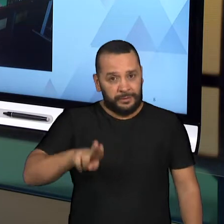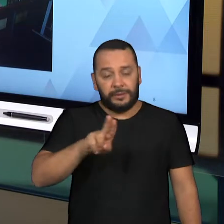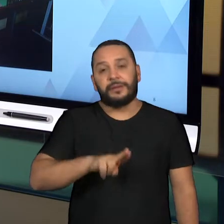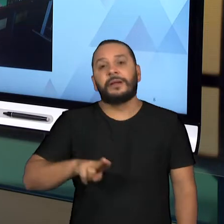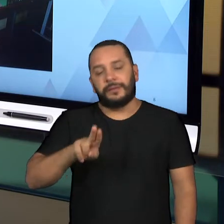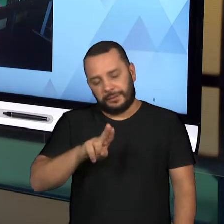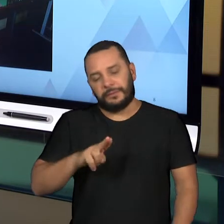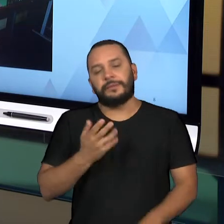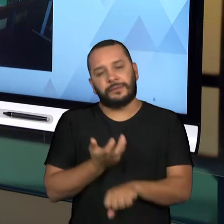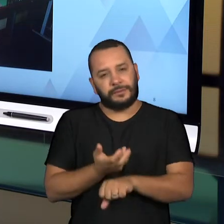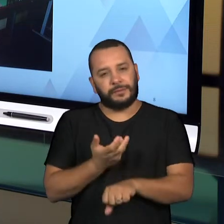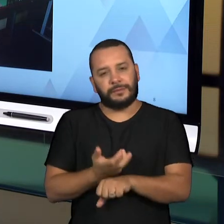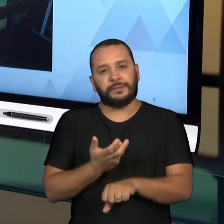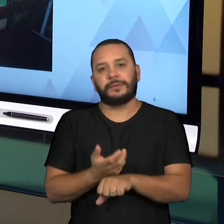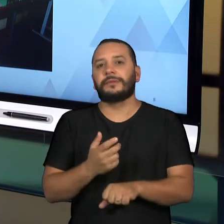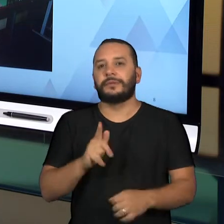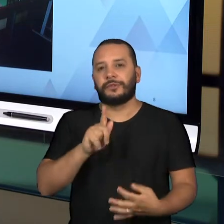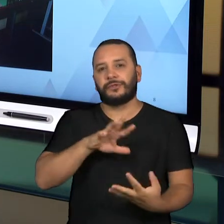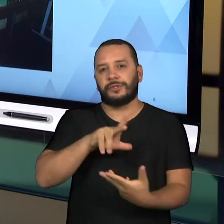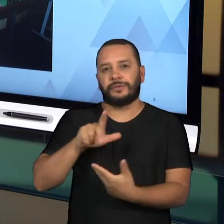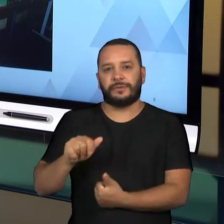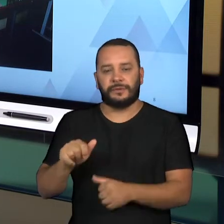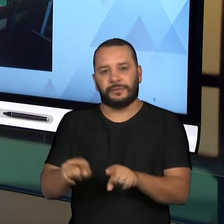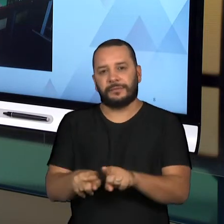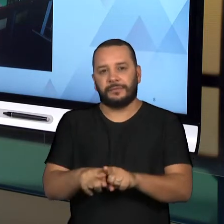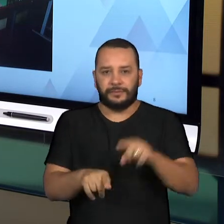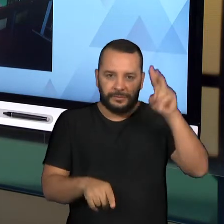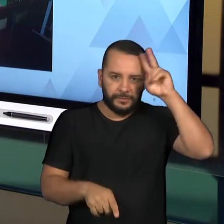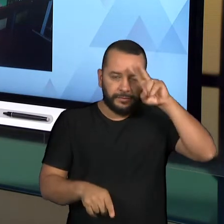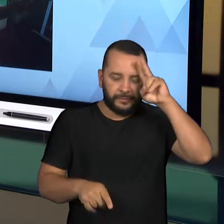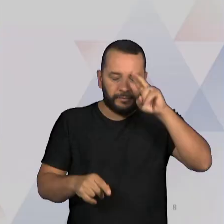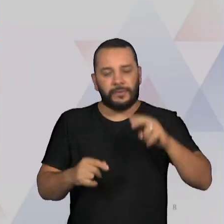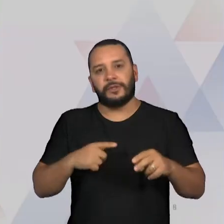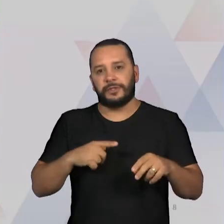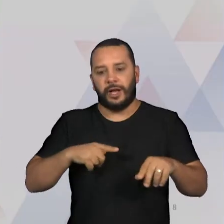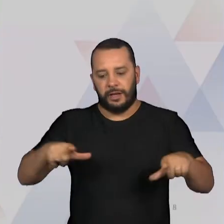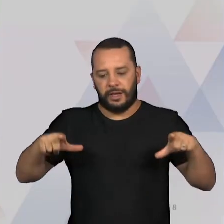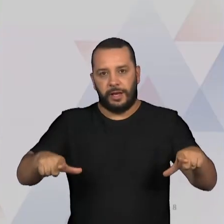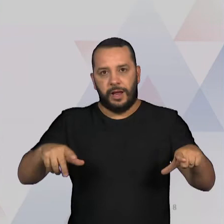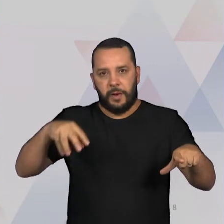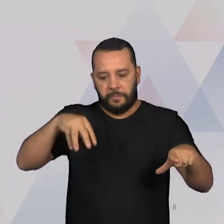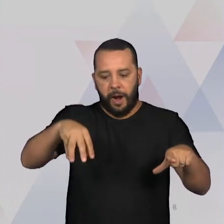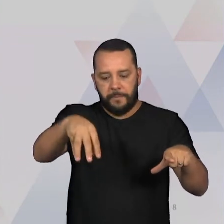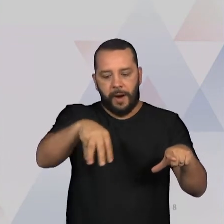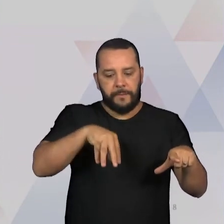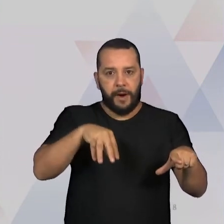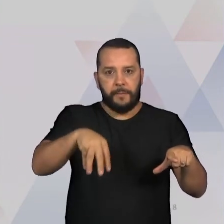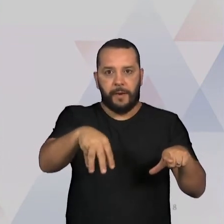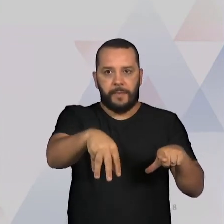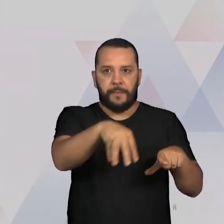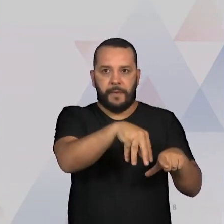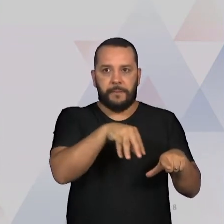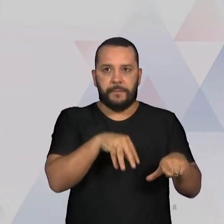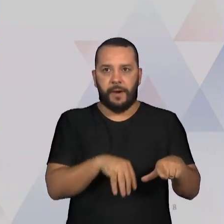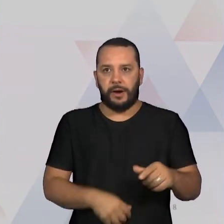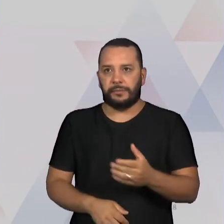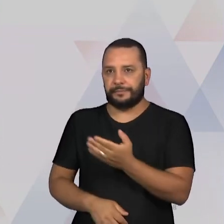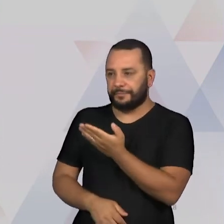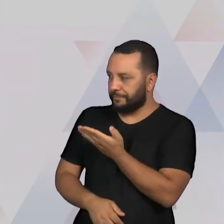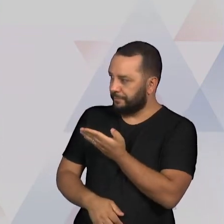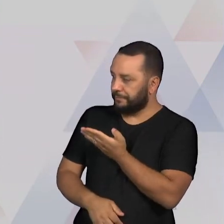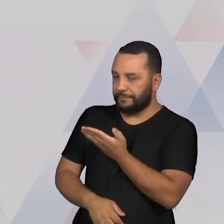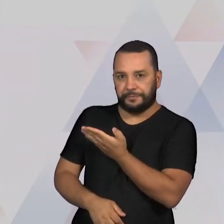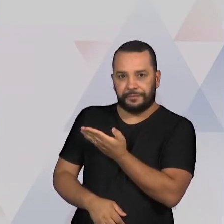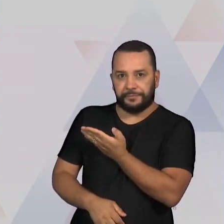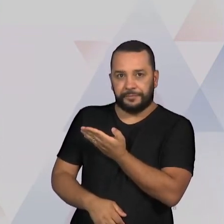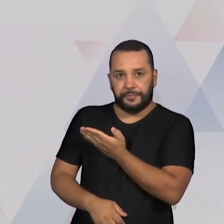nas na disciplina de geografia história é a construção de maquetes então muitas vezes o professor recomenda